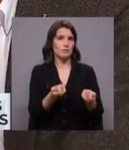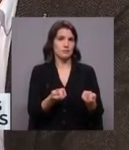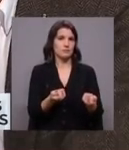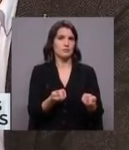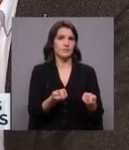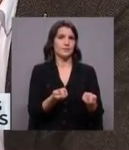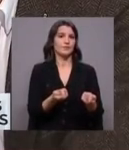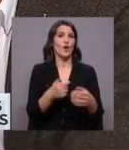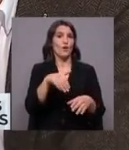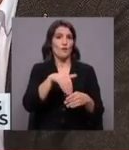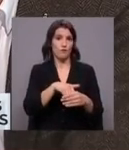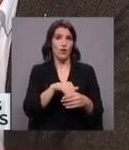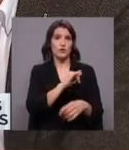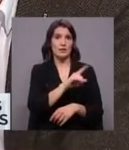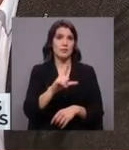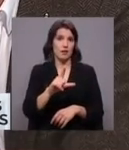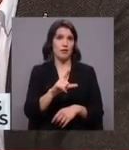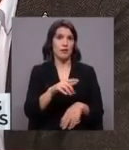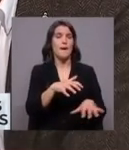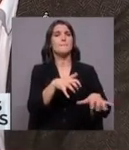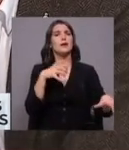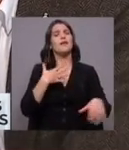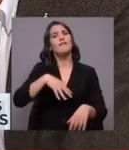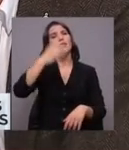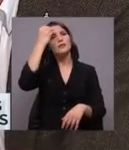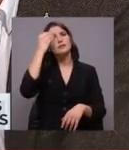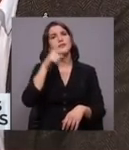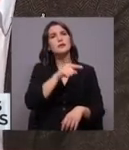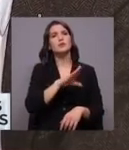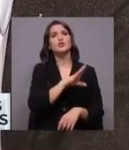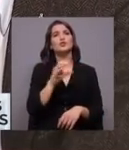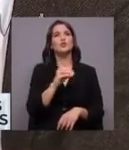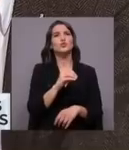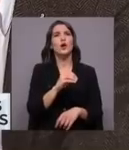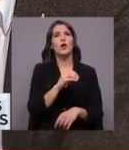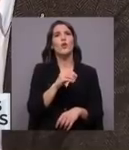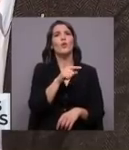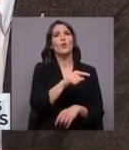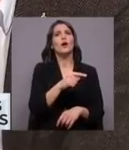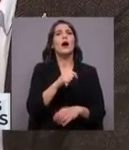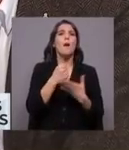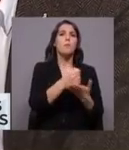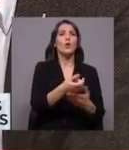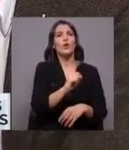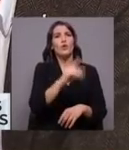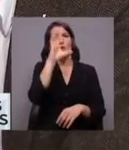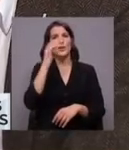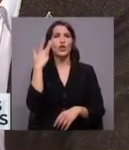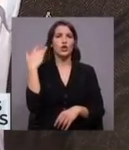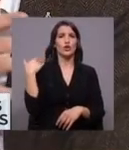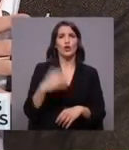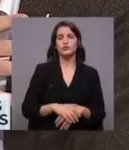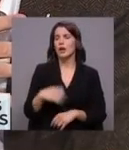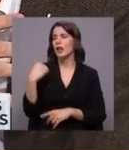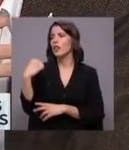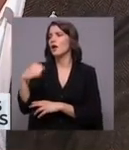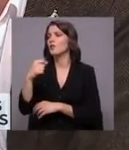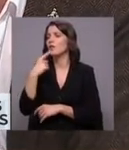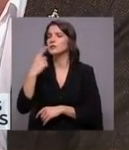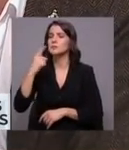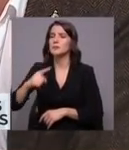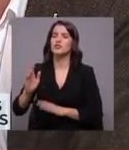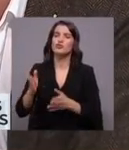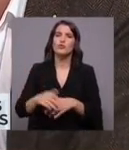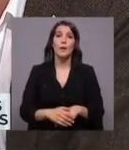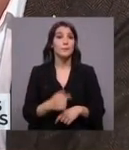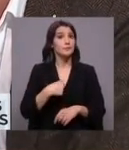com o votos decidiu liberar o Parlamento eu gostava de saber já não tem segredo já está de olho ou não nada não nada até agora vai aparecer